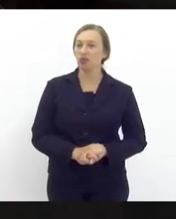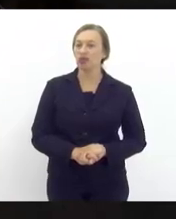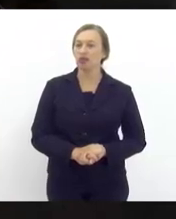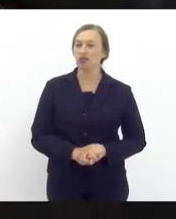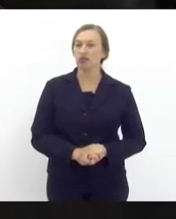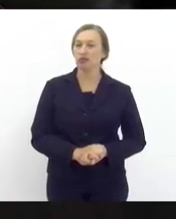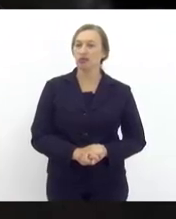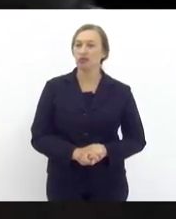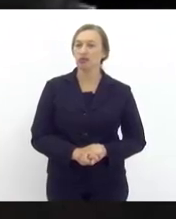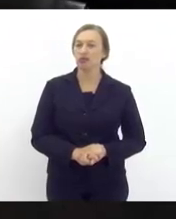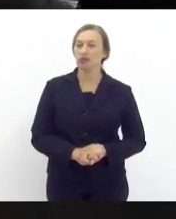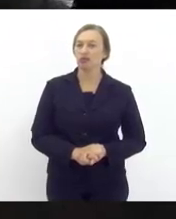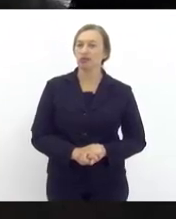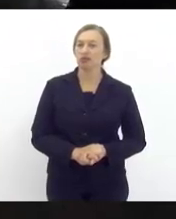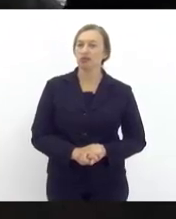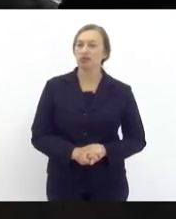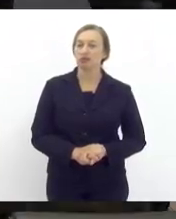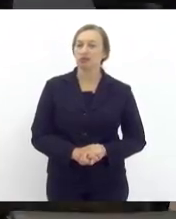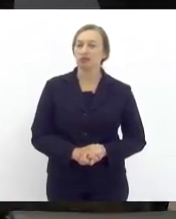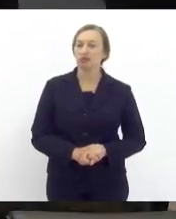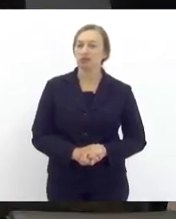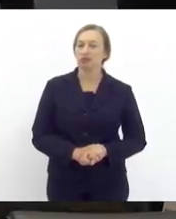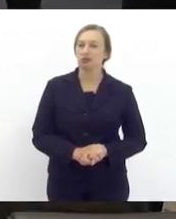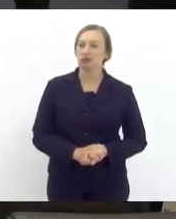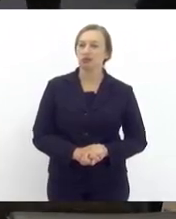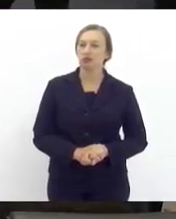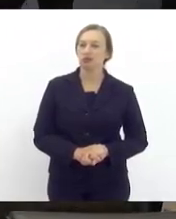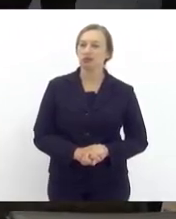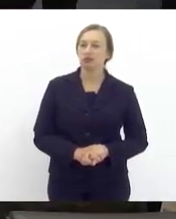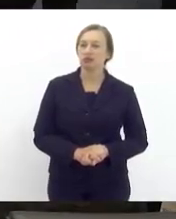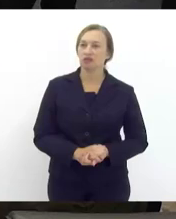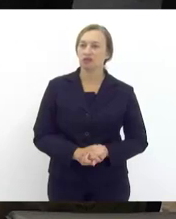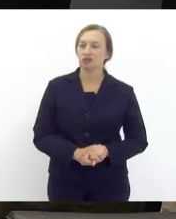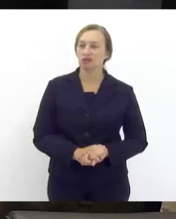por favor se quiser atribuna